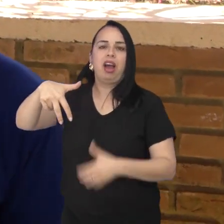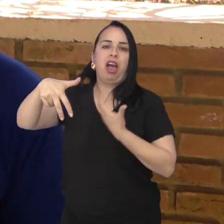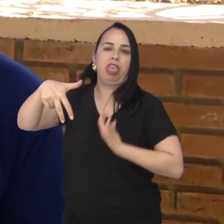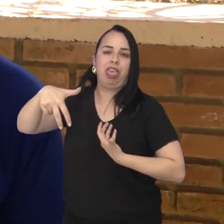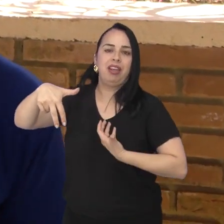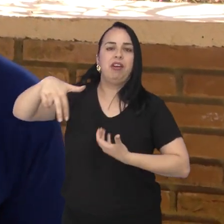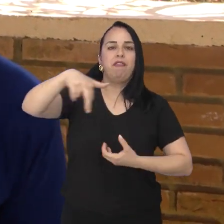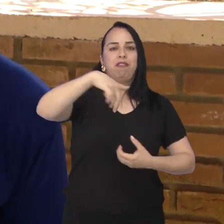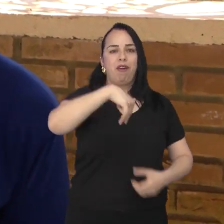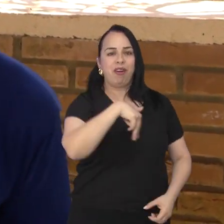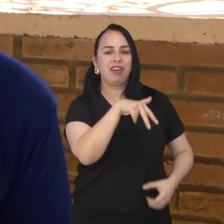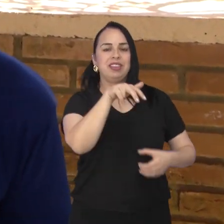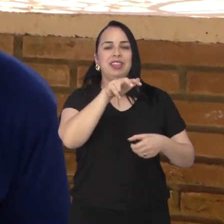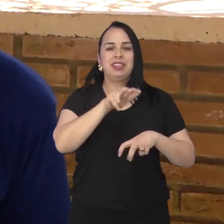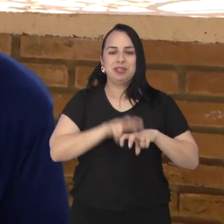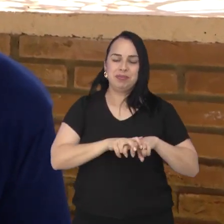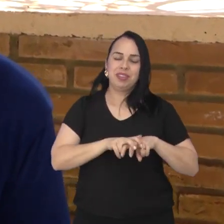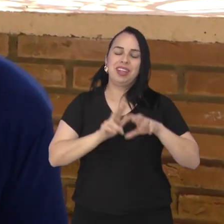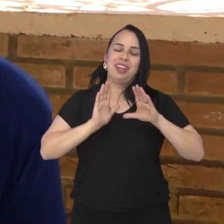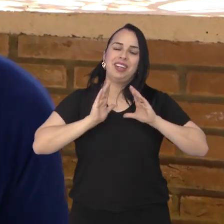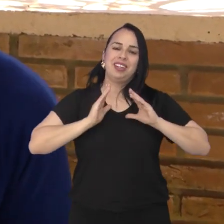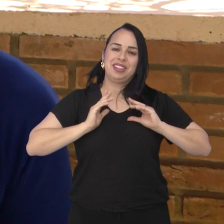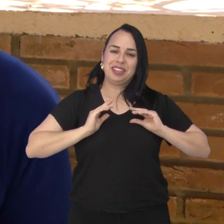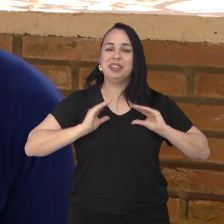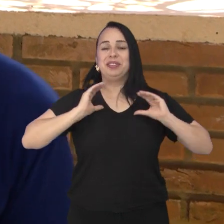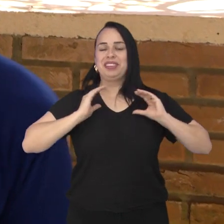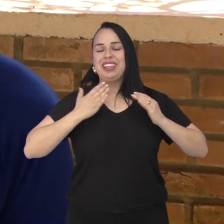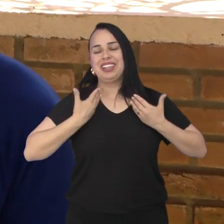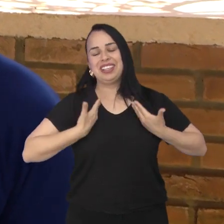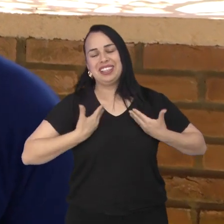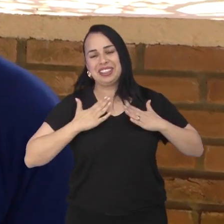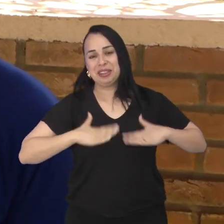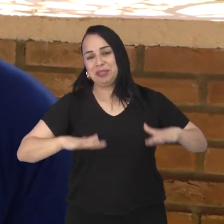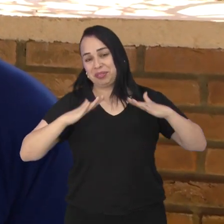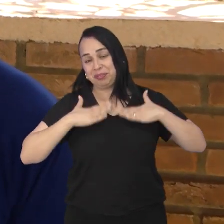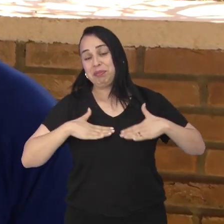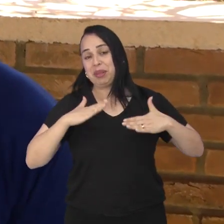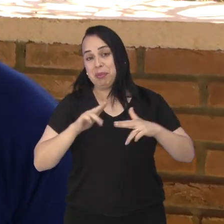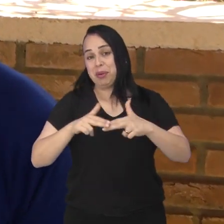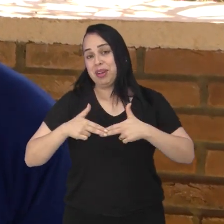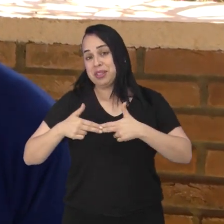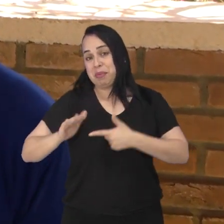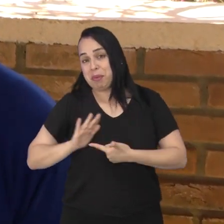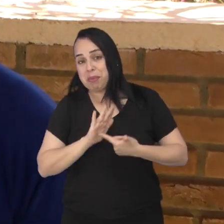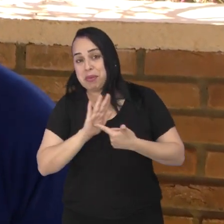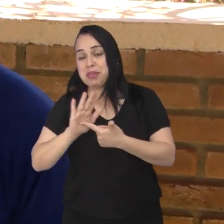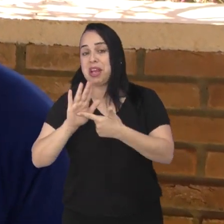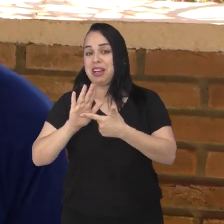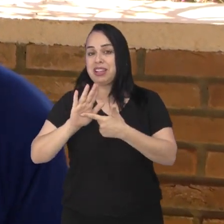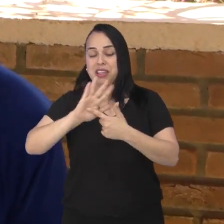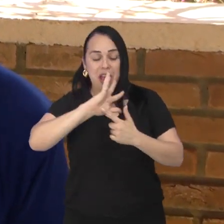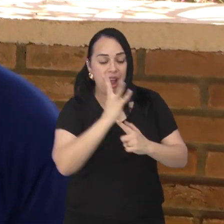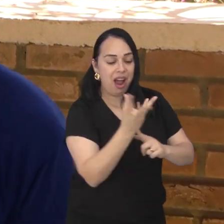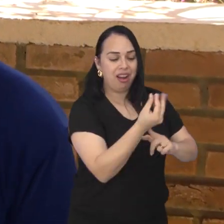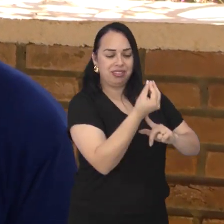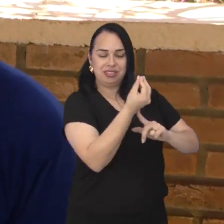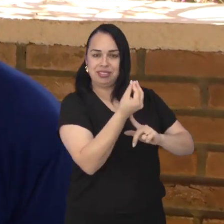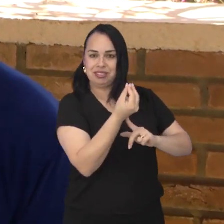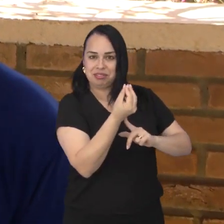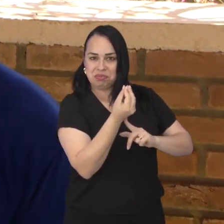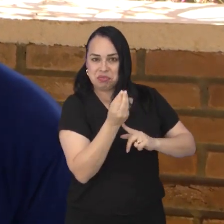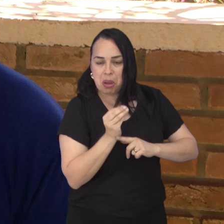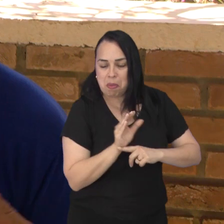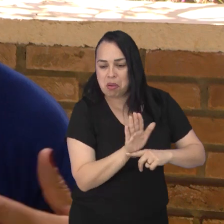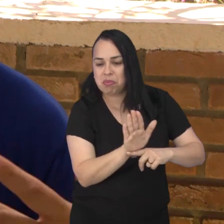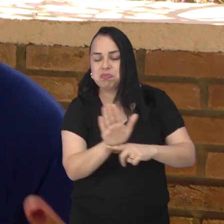pouquinho. Então essa foi a intenção da FLIM, mostrar que através da literatura, através da arte, as